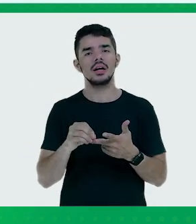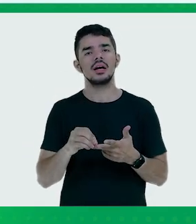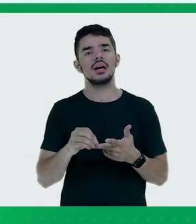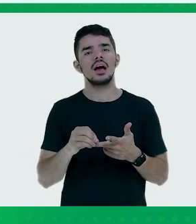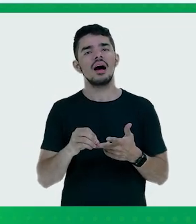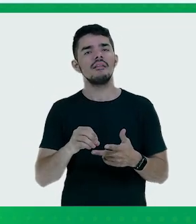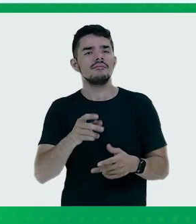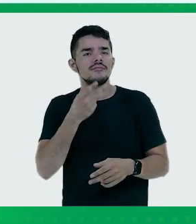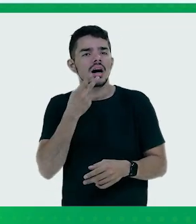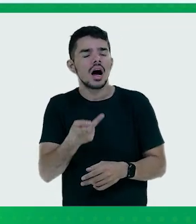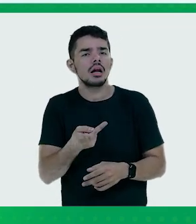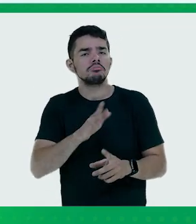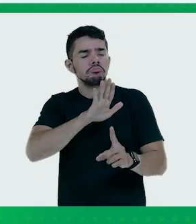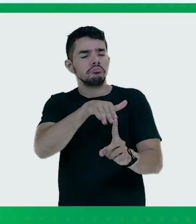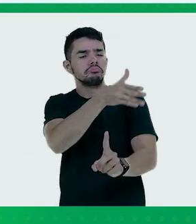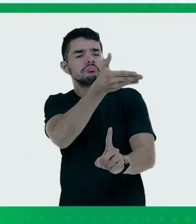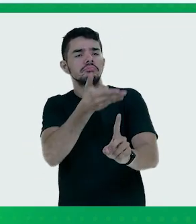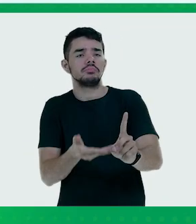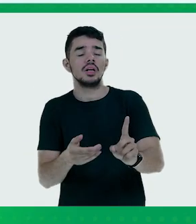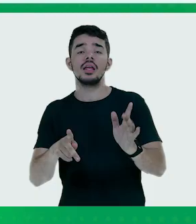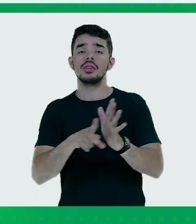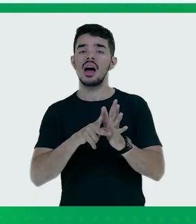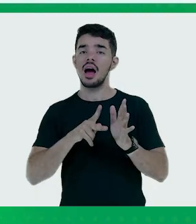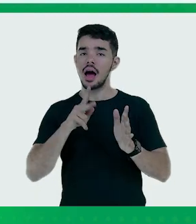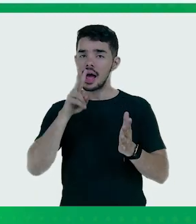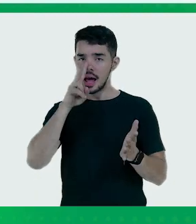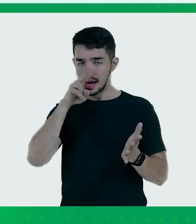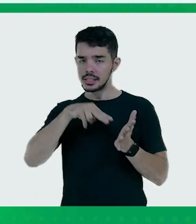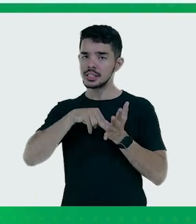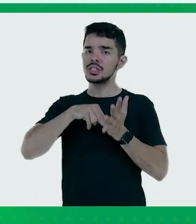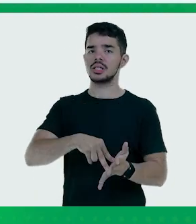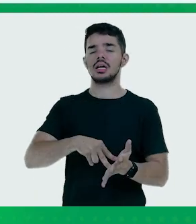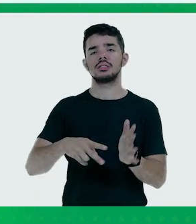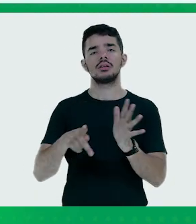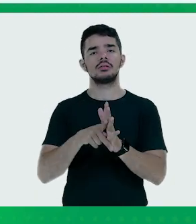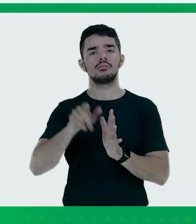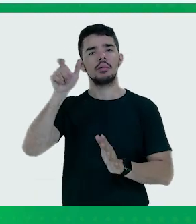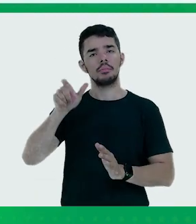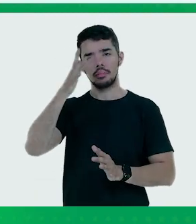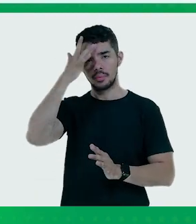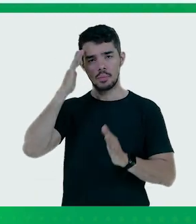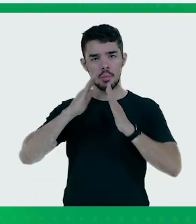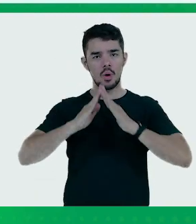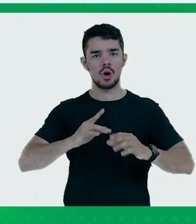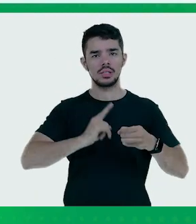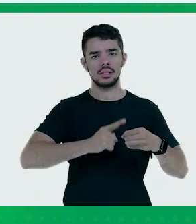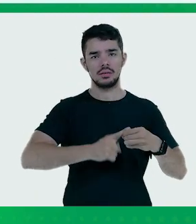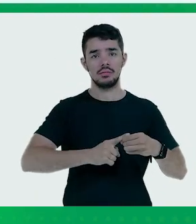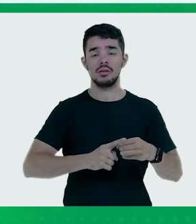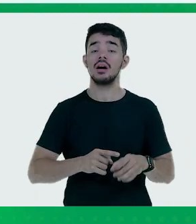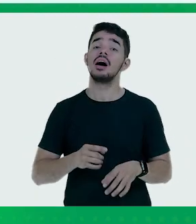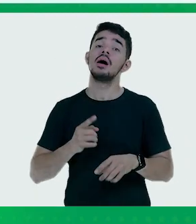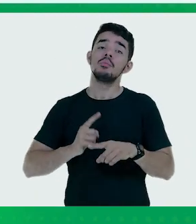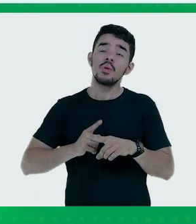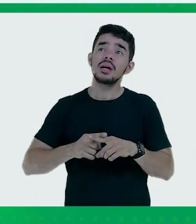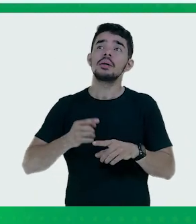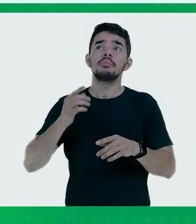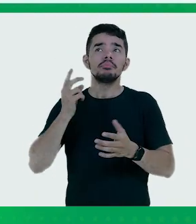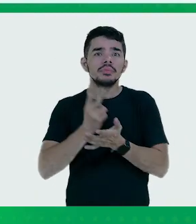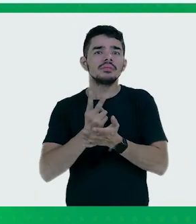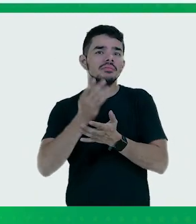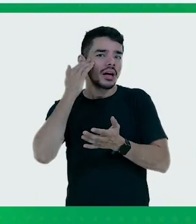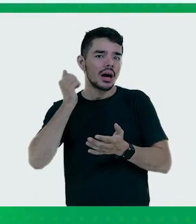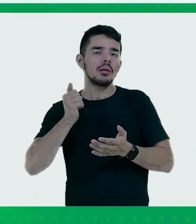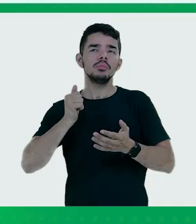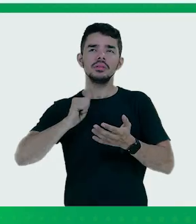um enaltecimento, né, da resistência do sertanejo, que apesar de todos os apesares,